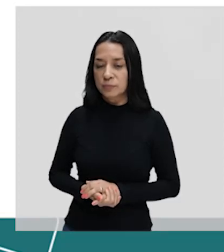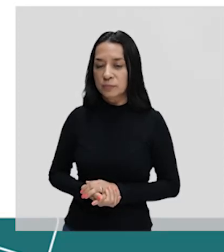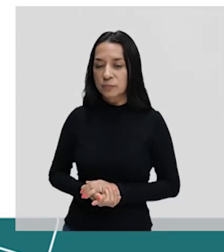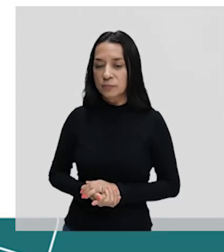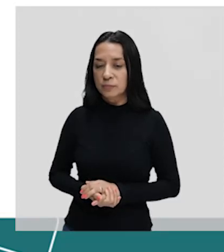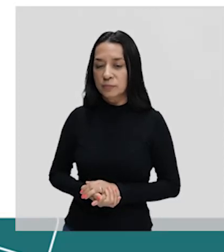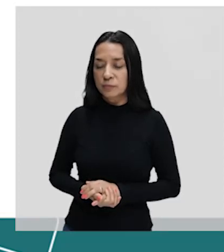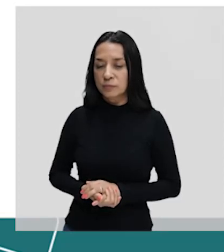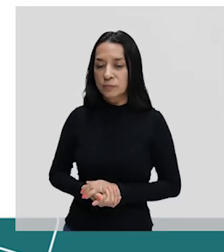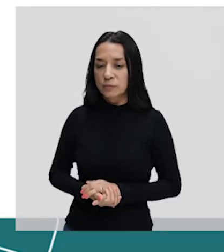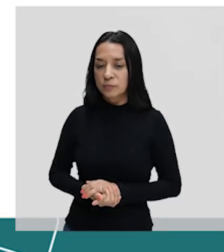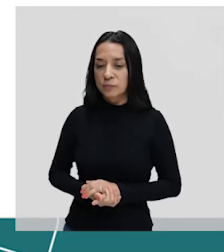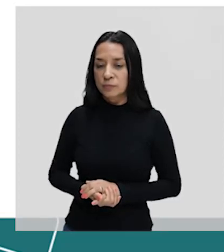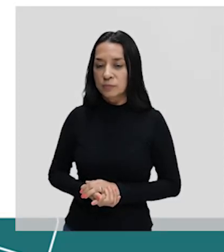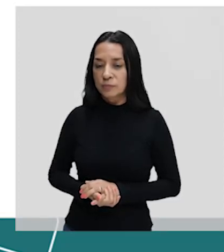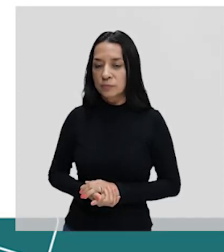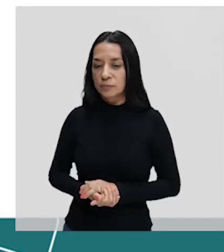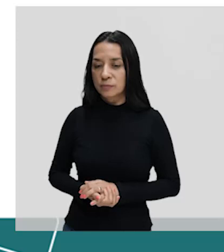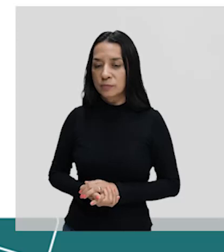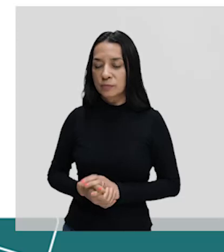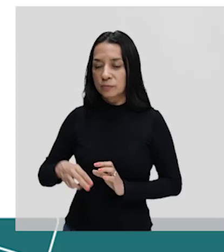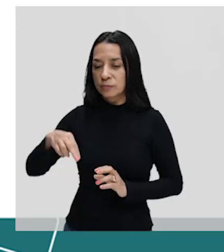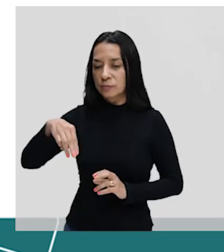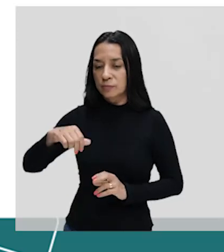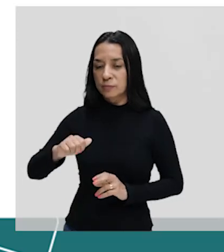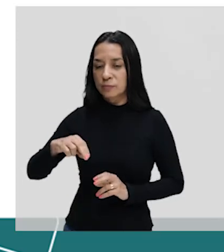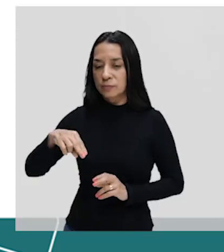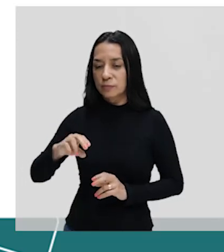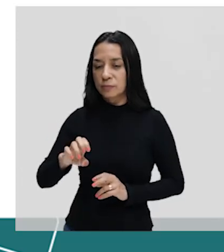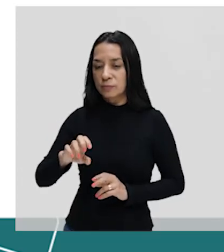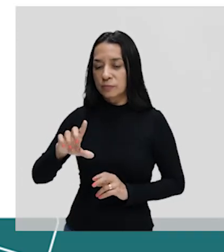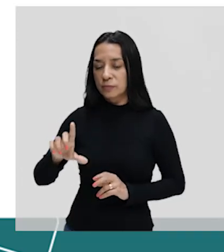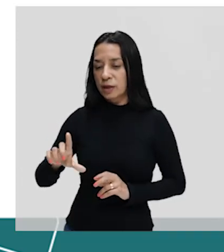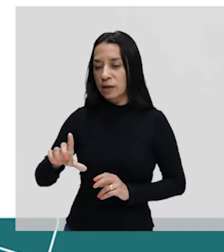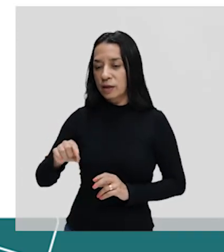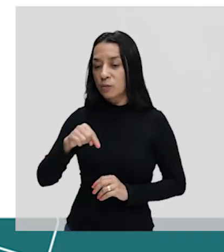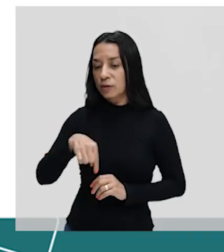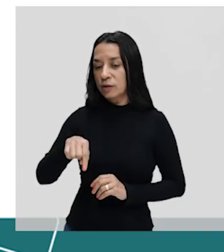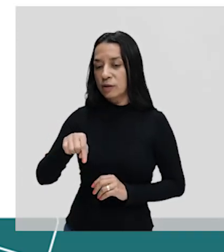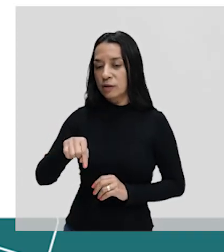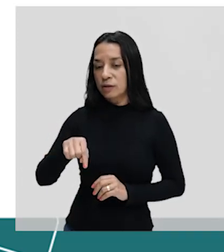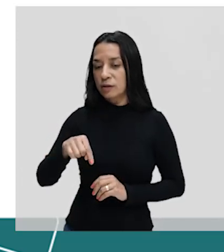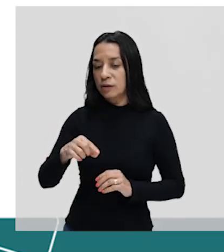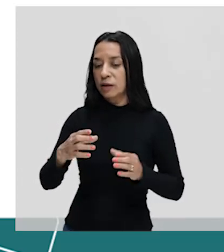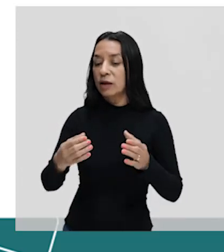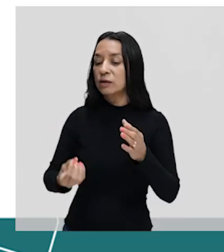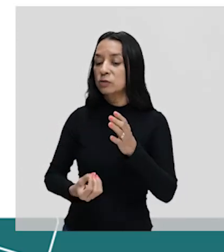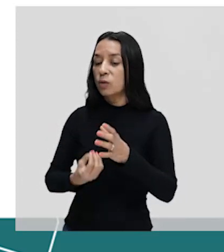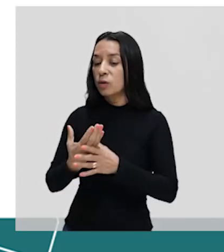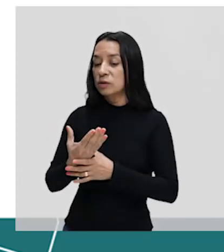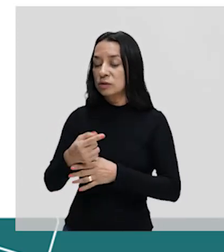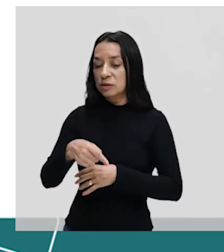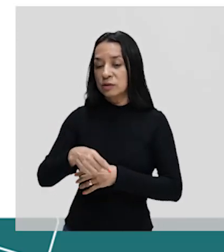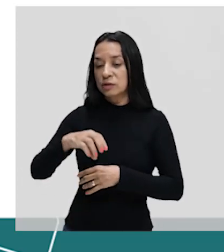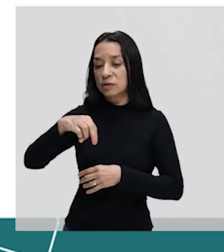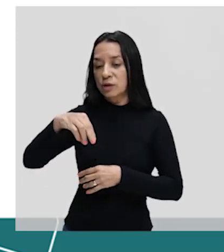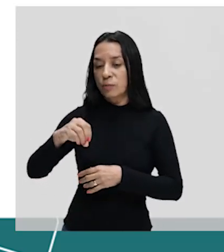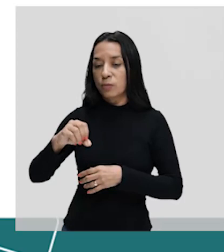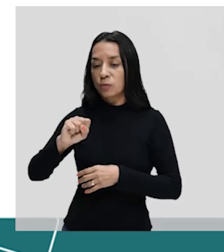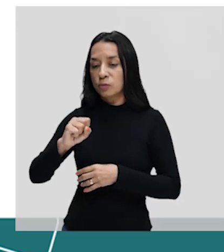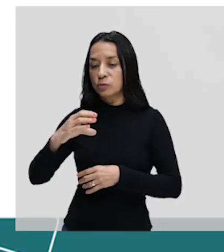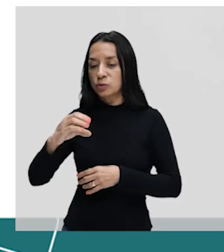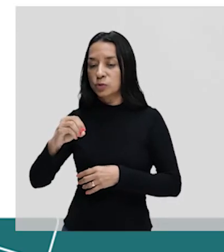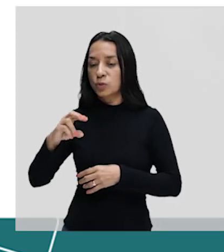de Moscou. Manuel é de Moscou. Manuel é de Moscou. Então, é